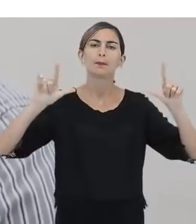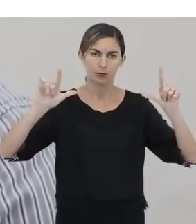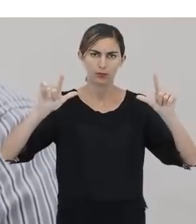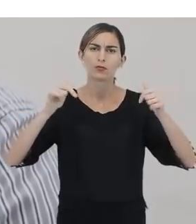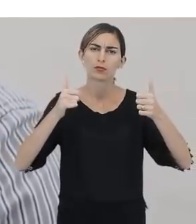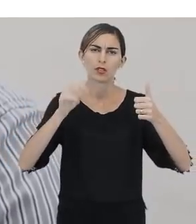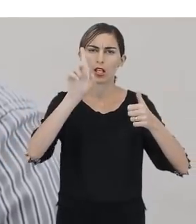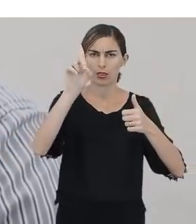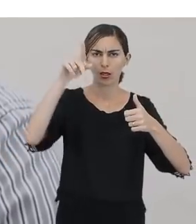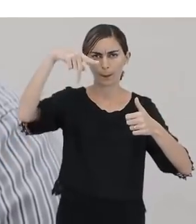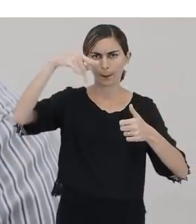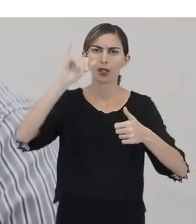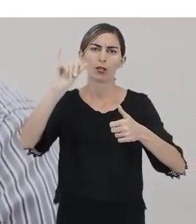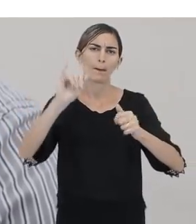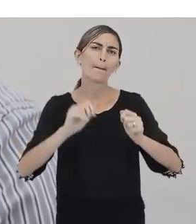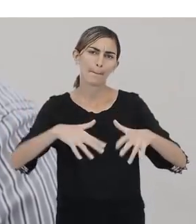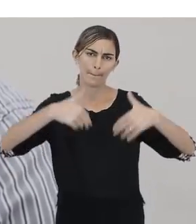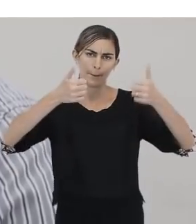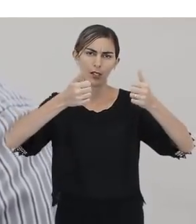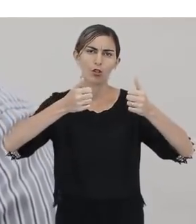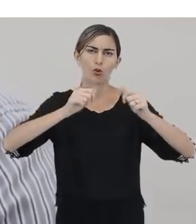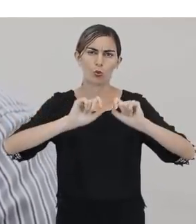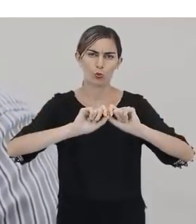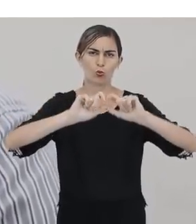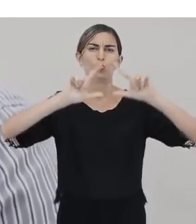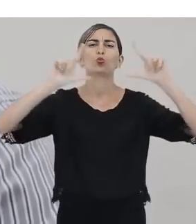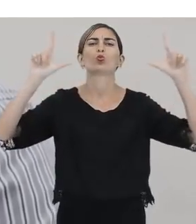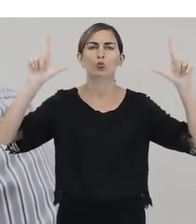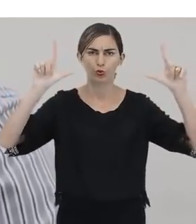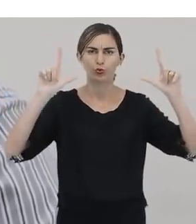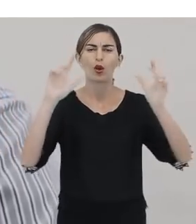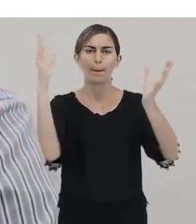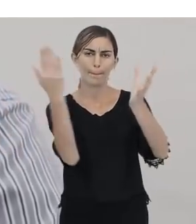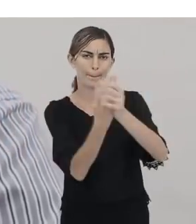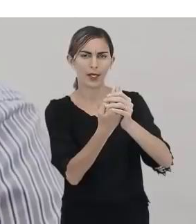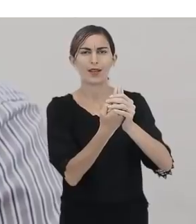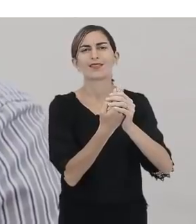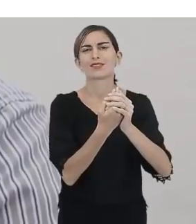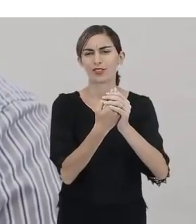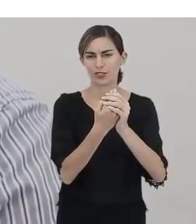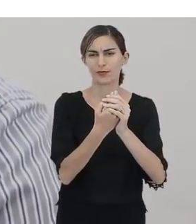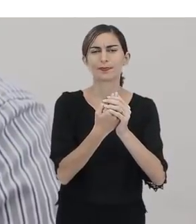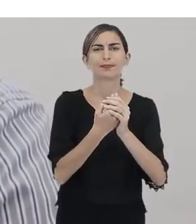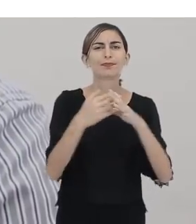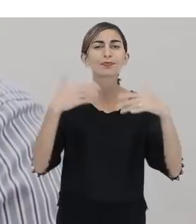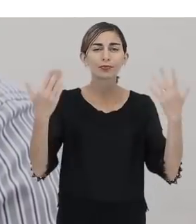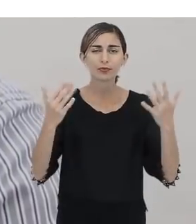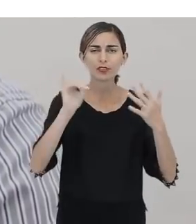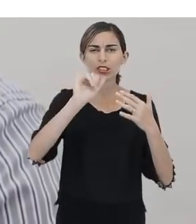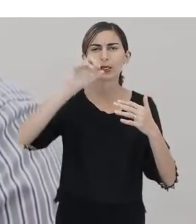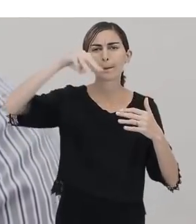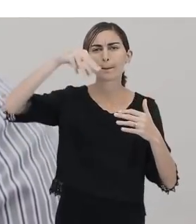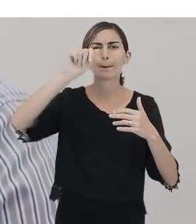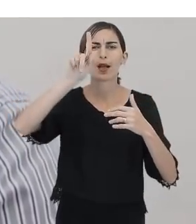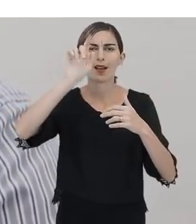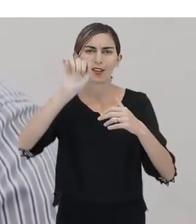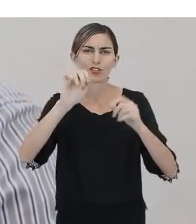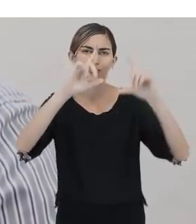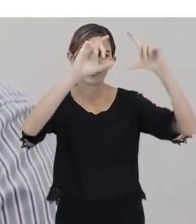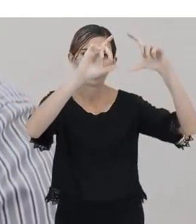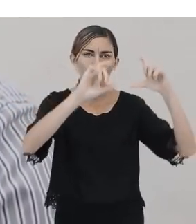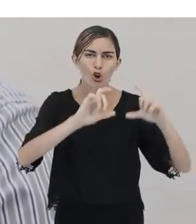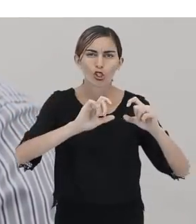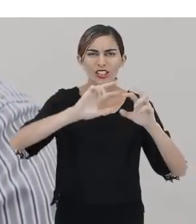vai pegar as imagens maiores que estão armazenadas em uma dessas pastas. Então, você vai ter imagens em